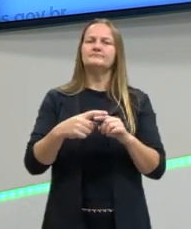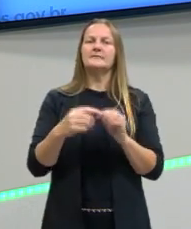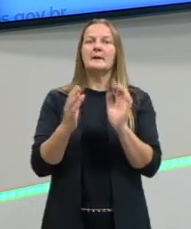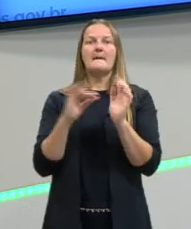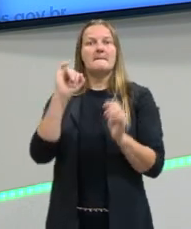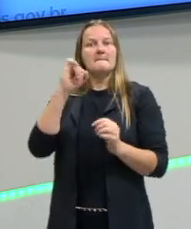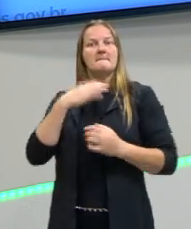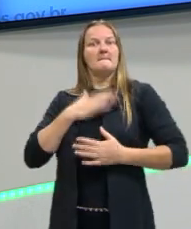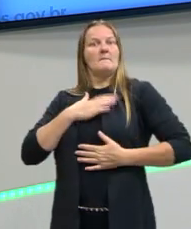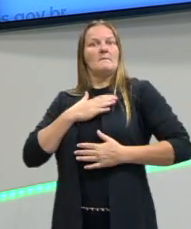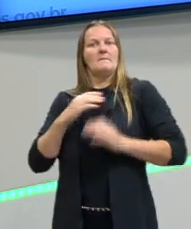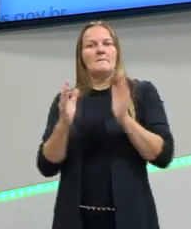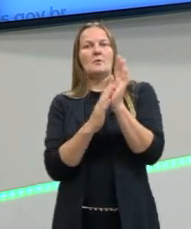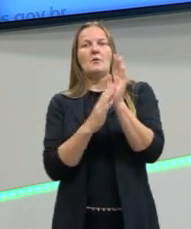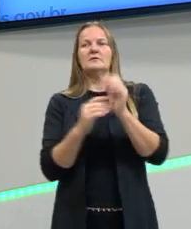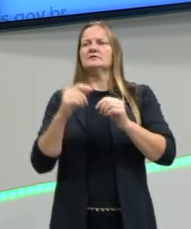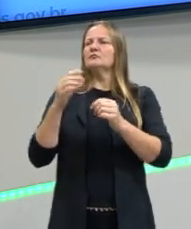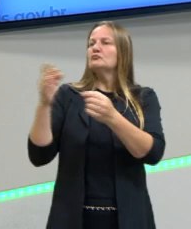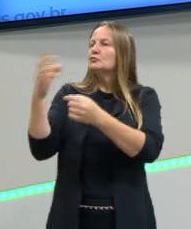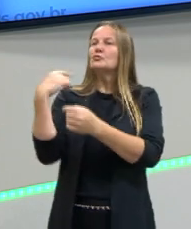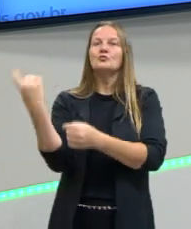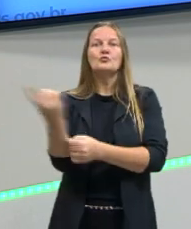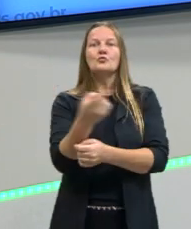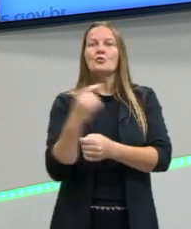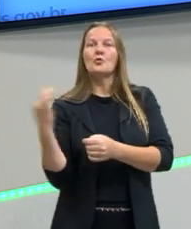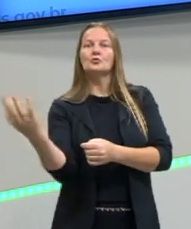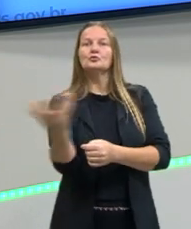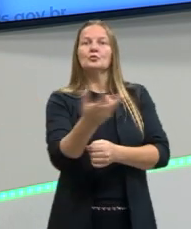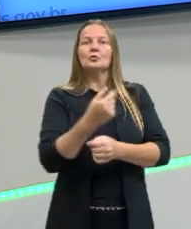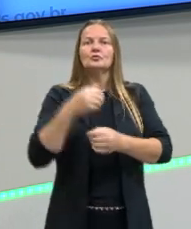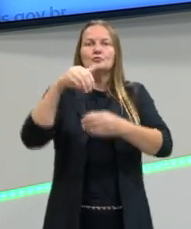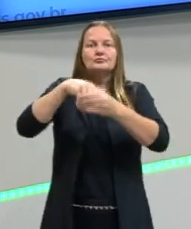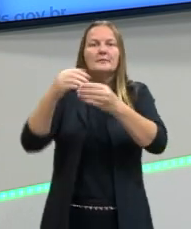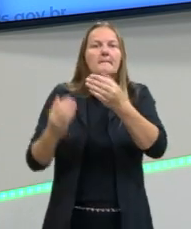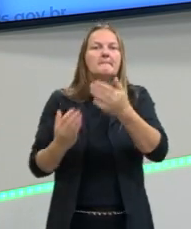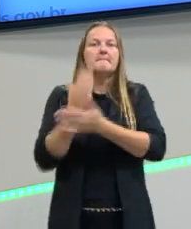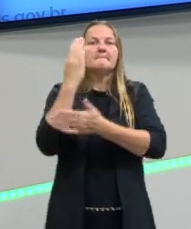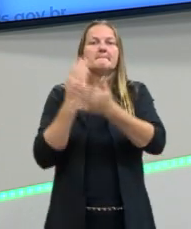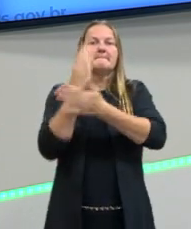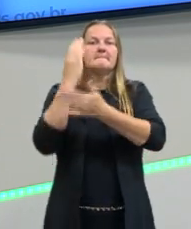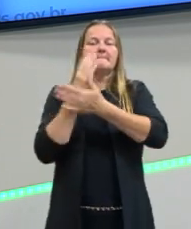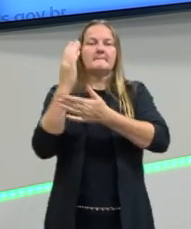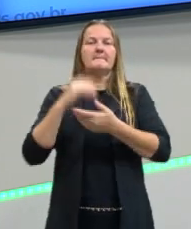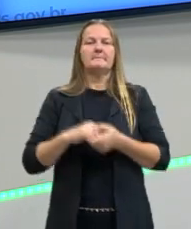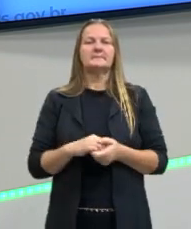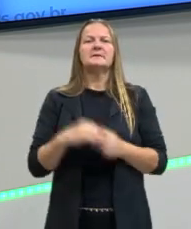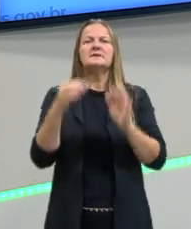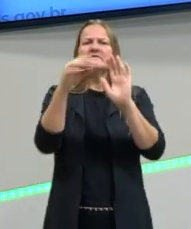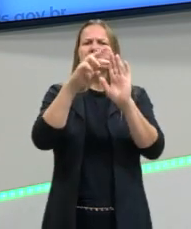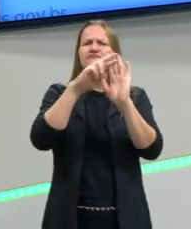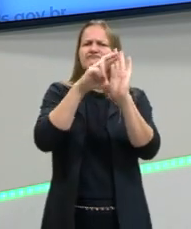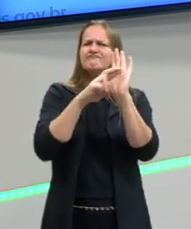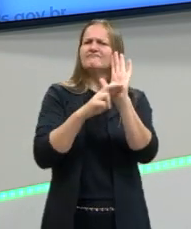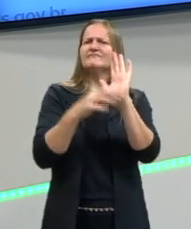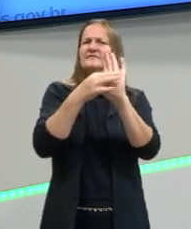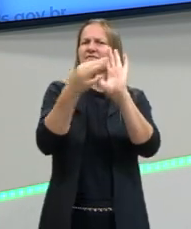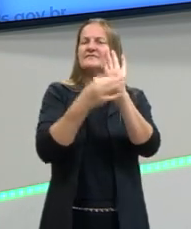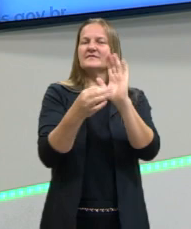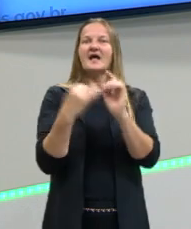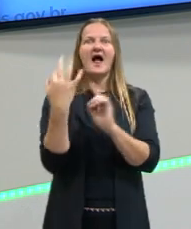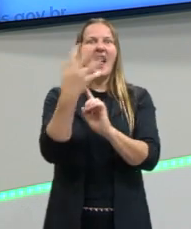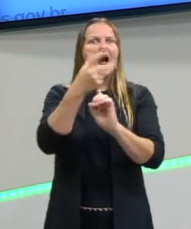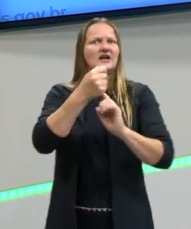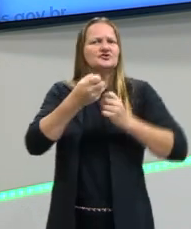minha proposta Passa então era preciso que as pessoas tivessem uma boa retórica né mas eu conhecia na retórica